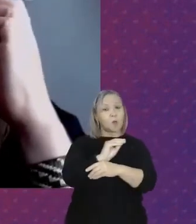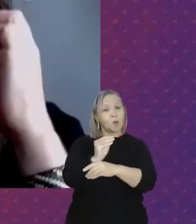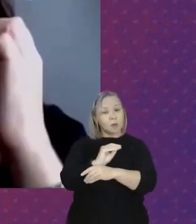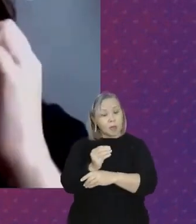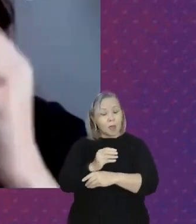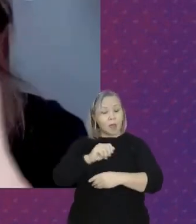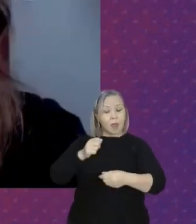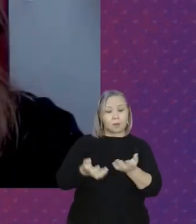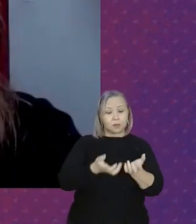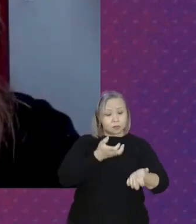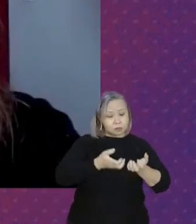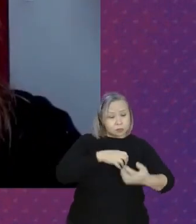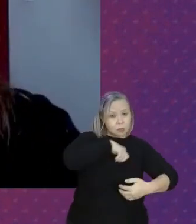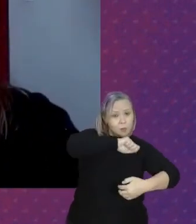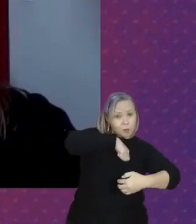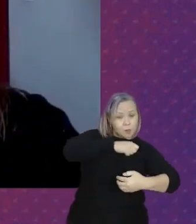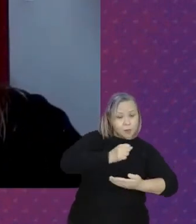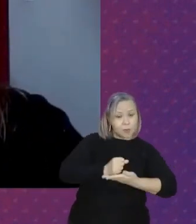a se alimentar.